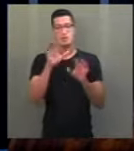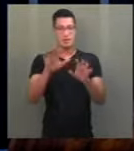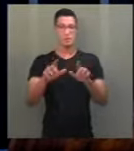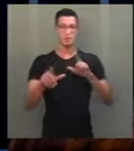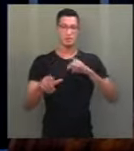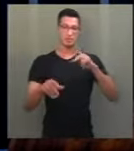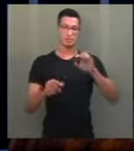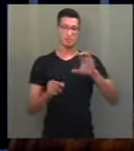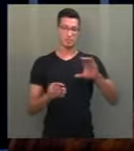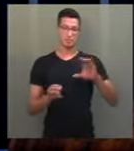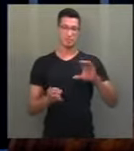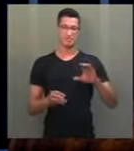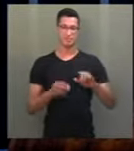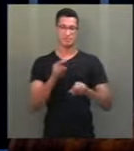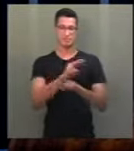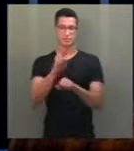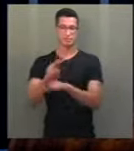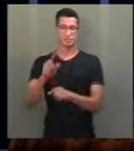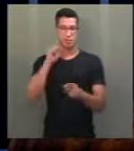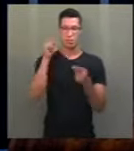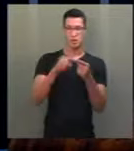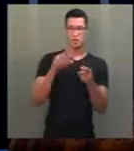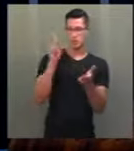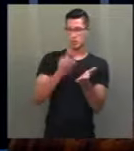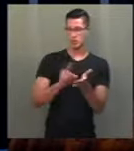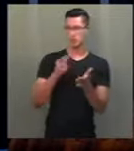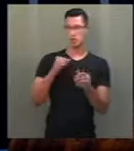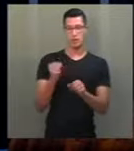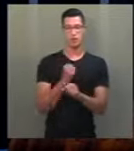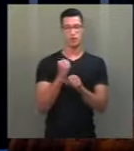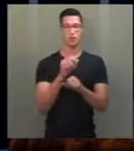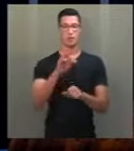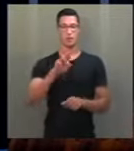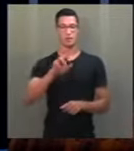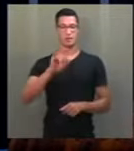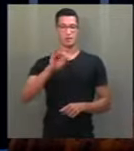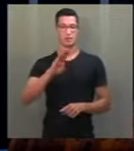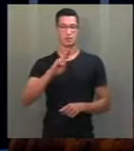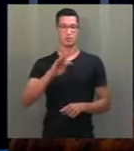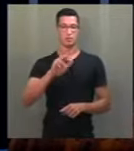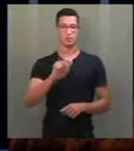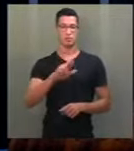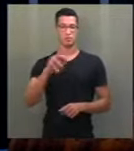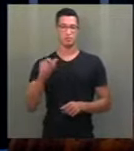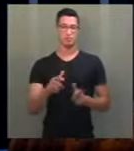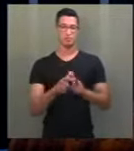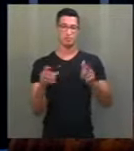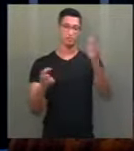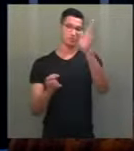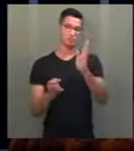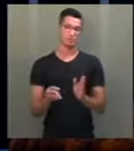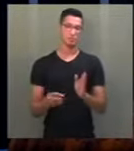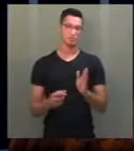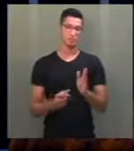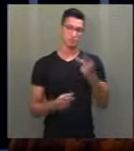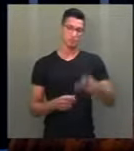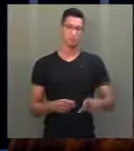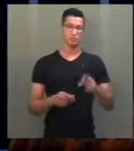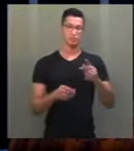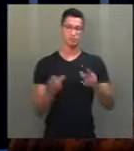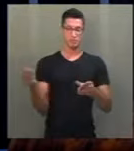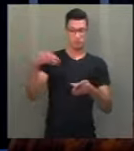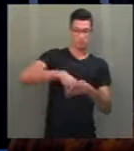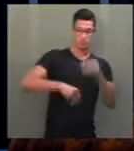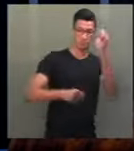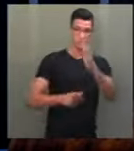a PEC preserva o objetivo original da reforma tributária de ampliar no Brasil, de implantar no